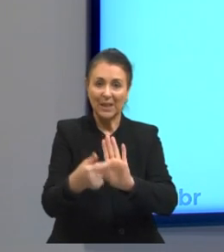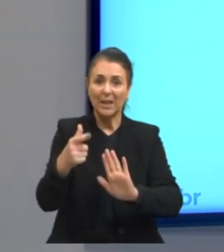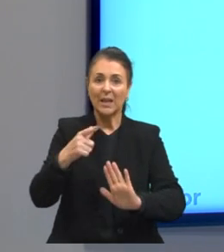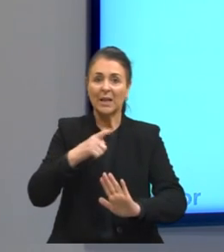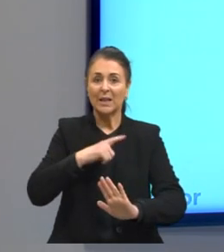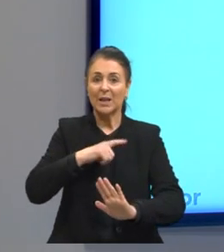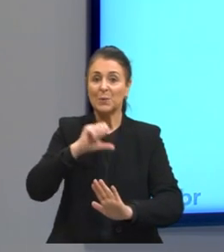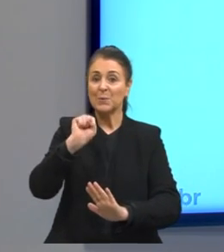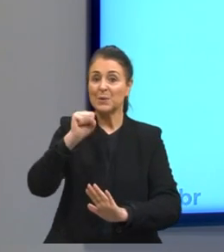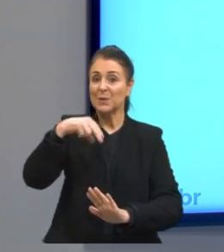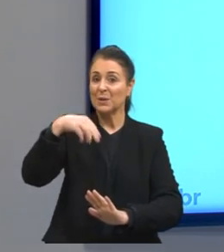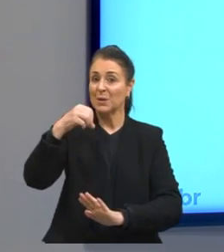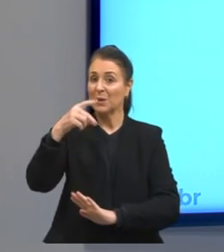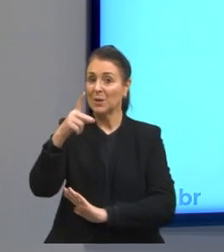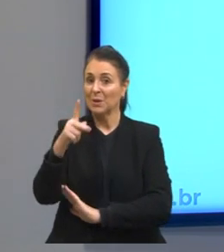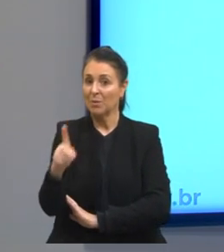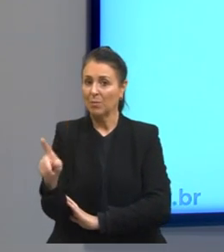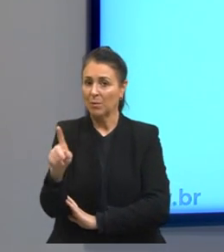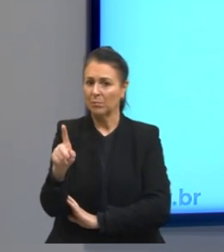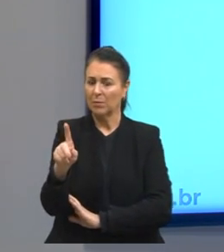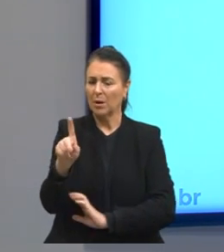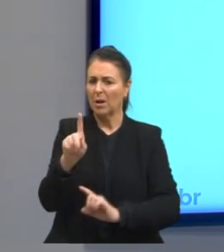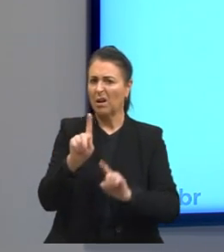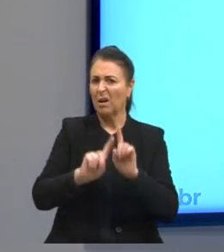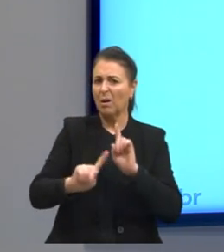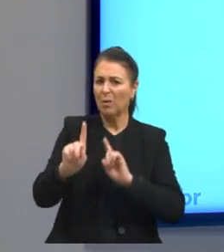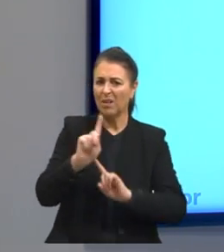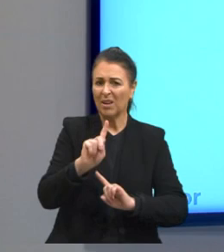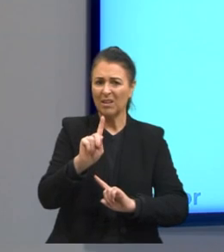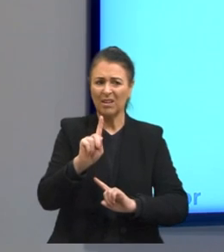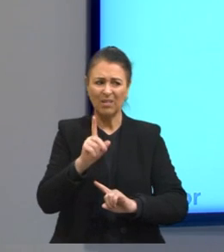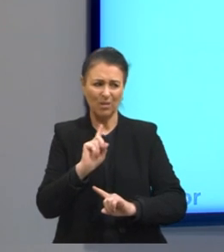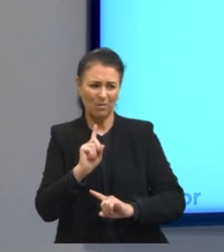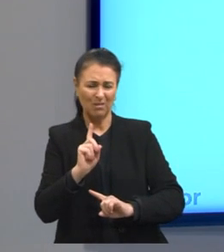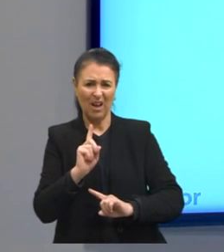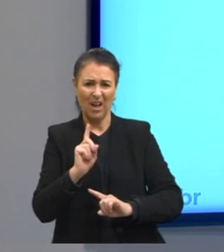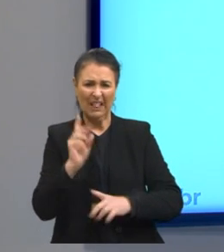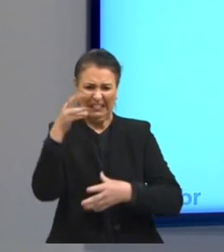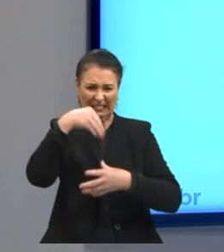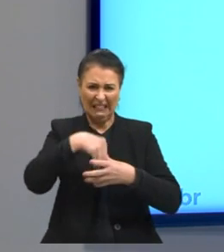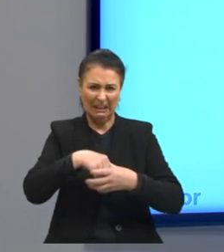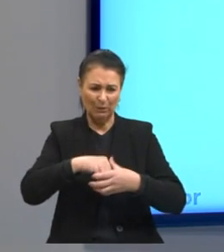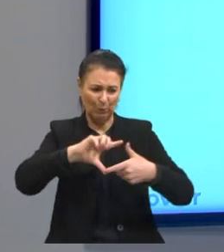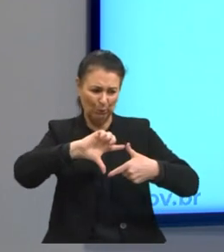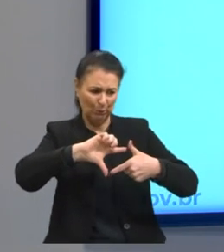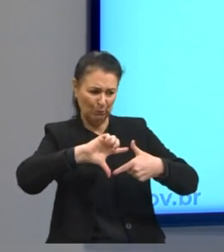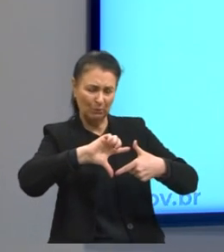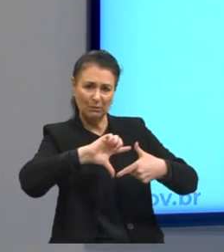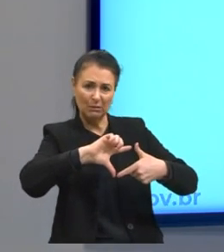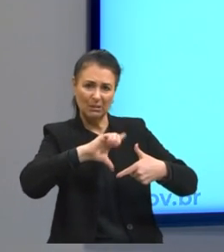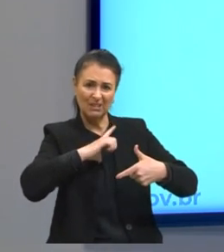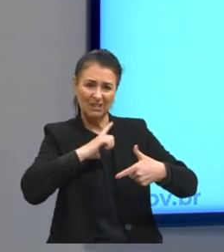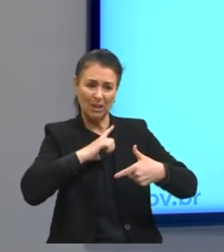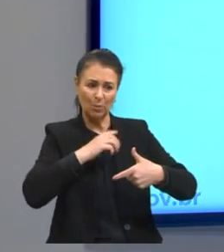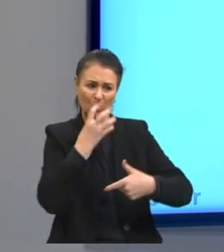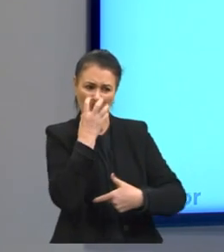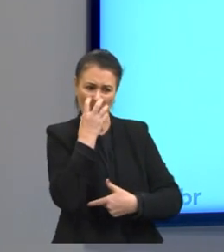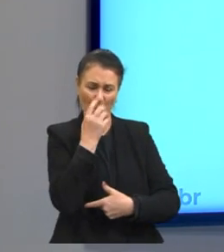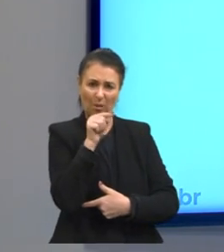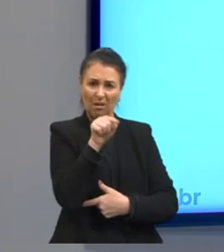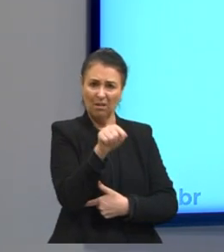Snoopy. Alguém que está fora do quadrinho diz o seguinte. Tem um cachorro aqui